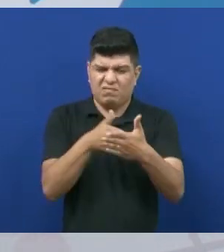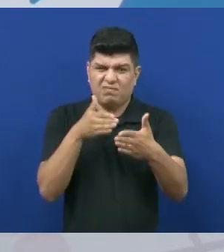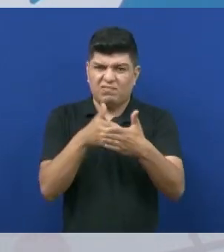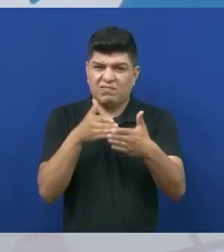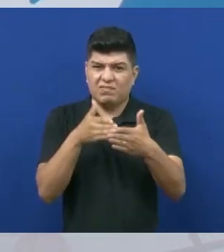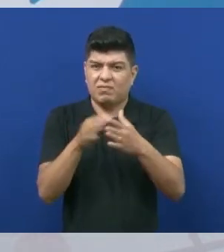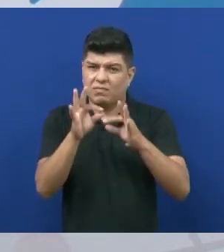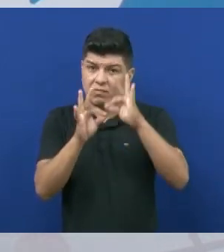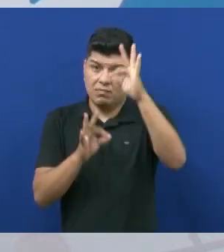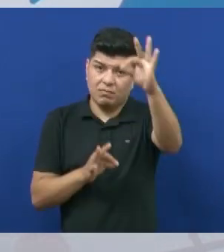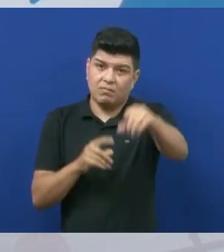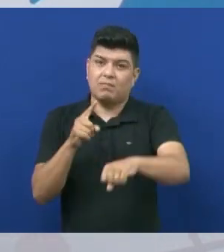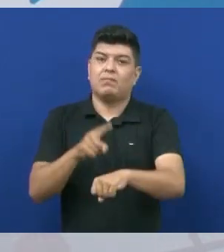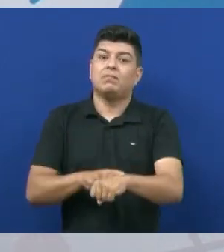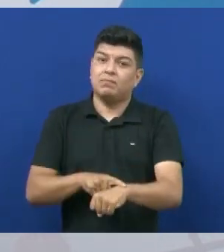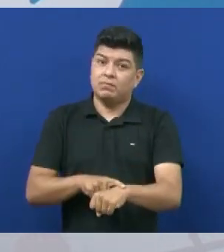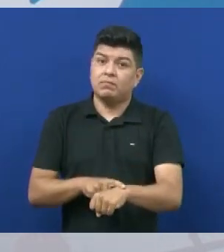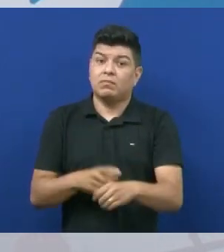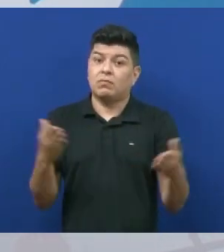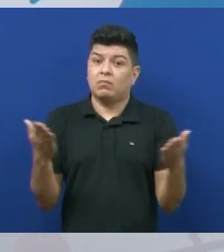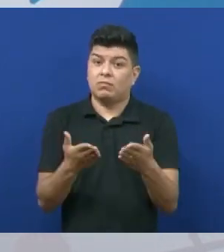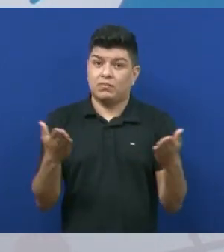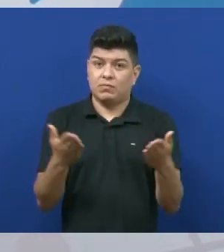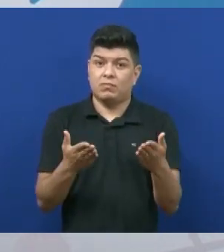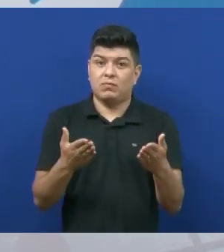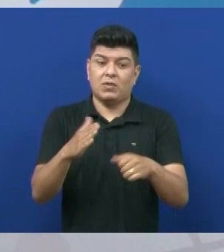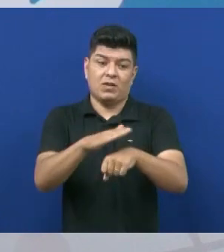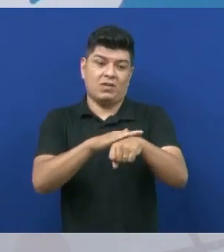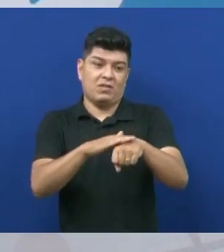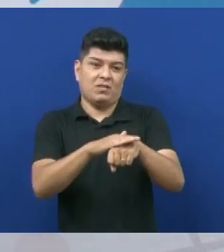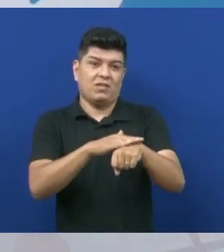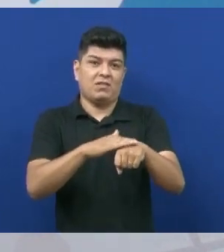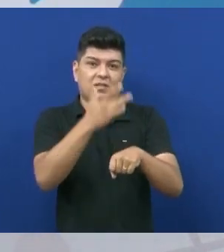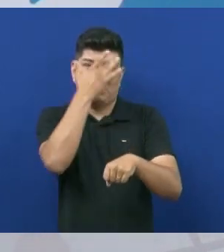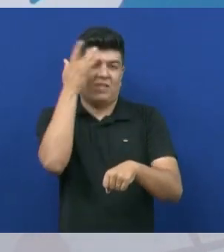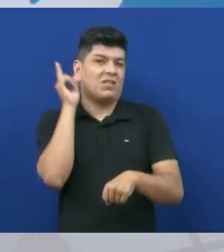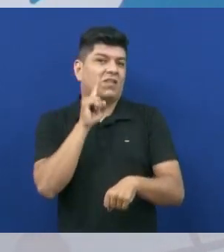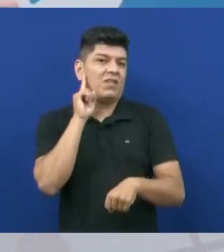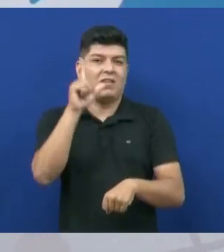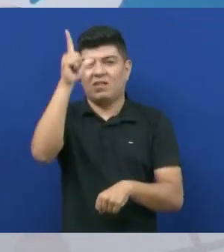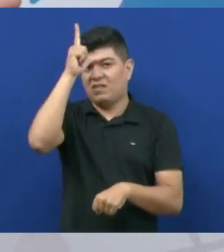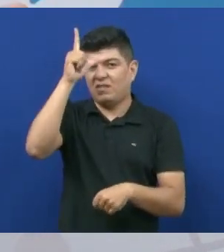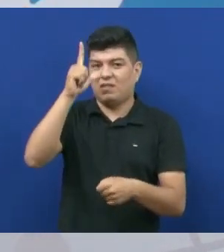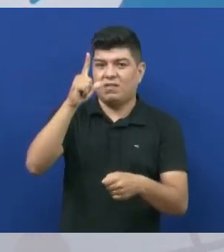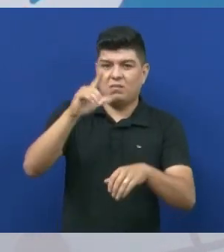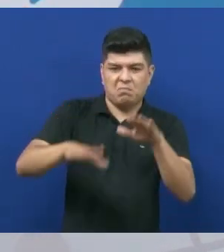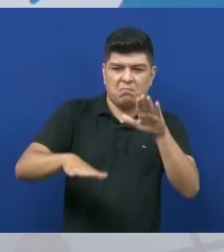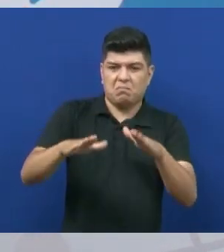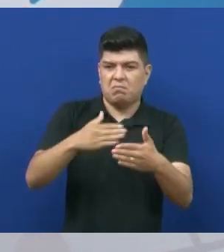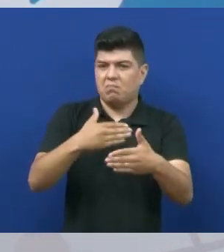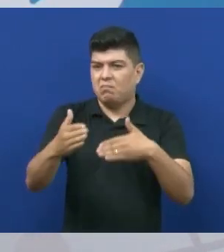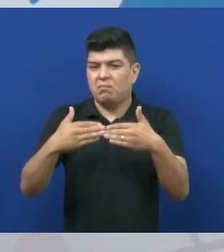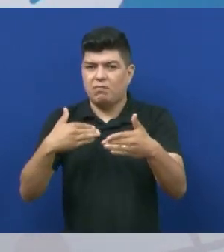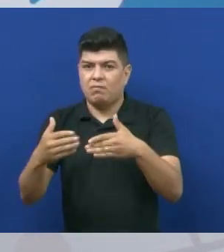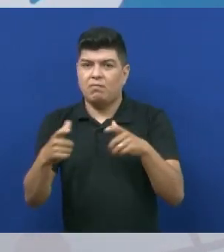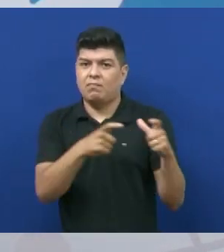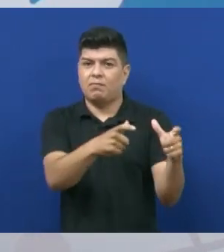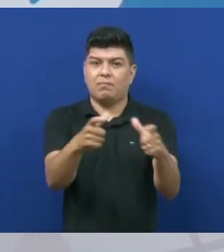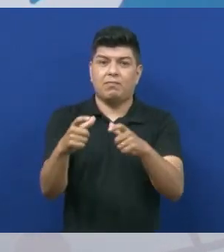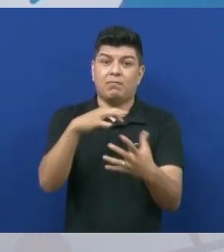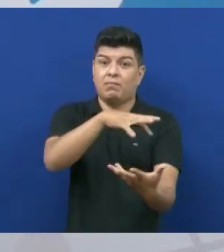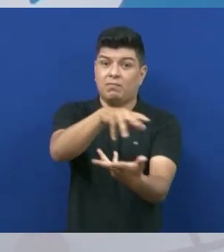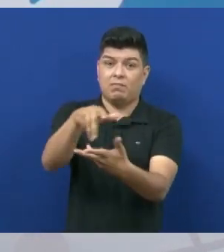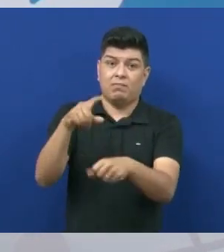da distância e do tempo. Hoje nós podemos conversar com uma pessoa nos Estados Unidos, na Alemanha, em qualquer lugar do mundo, em tempo real. E